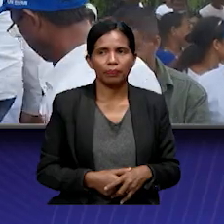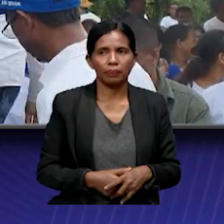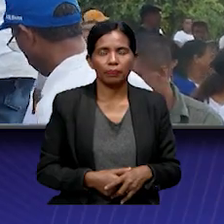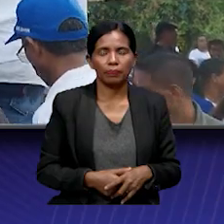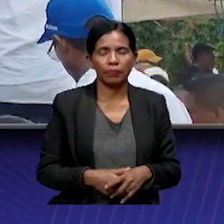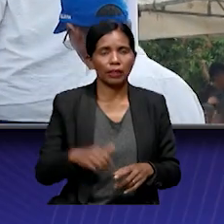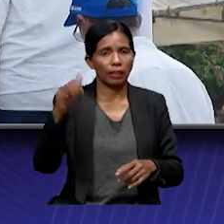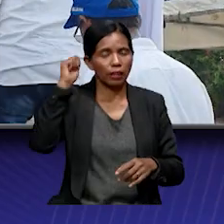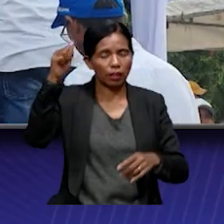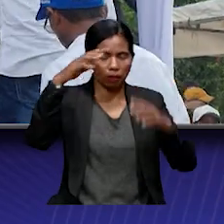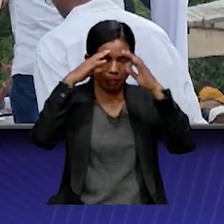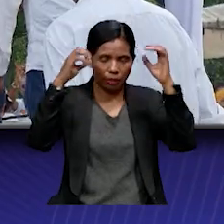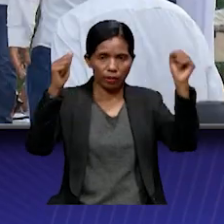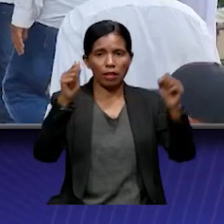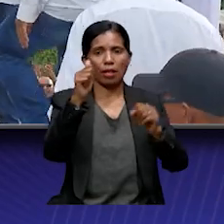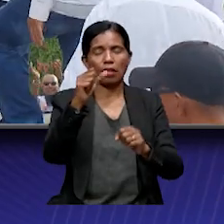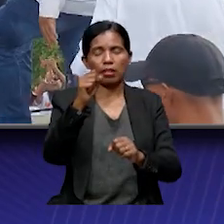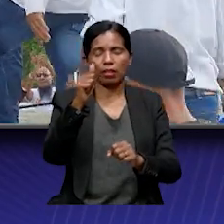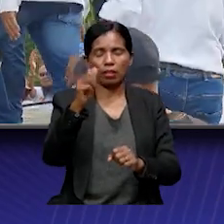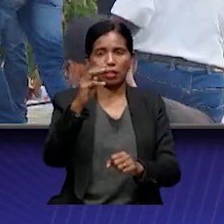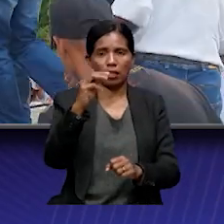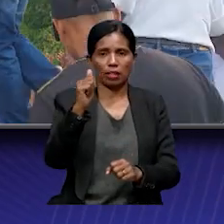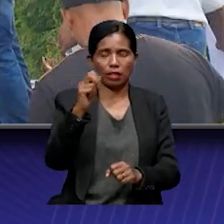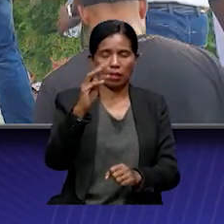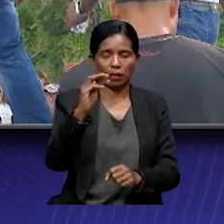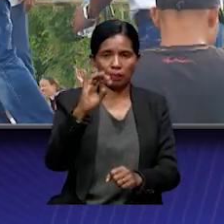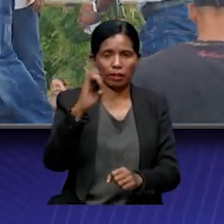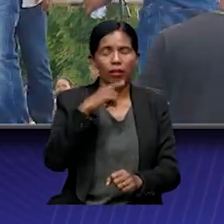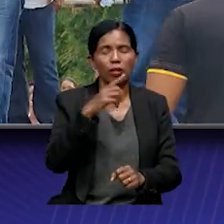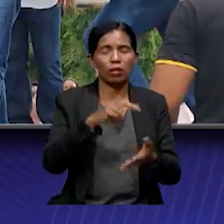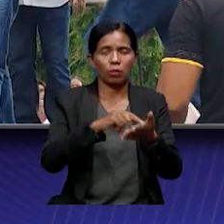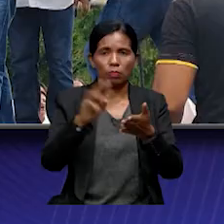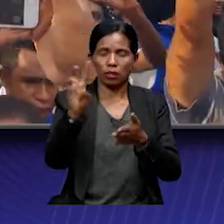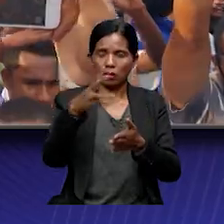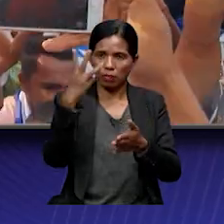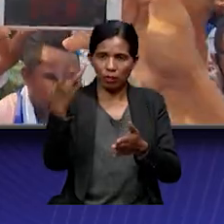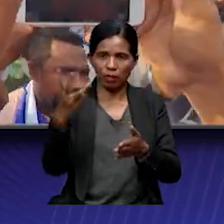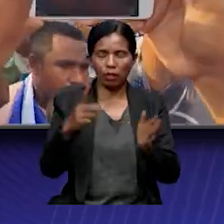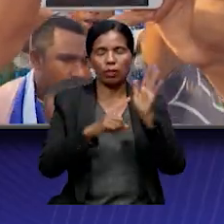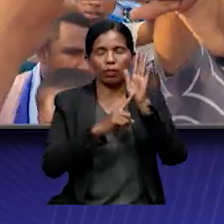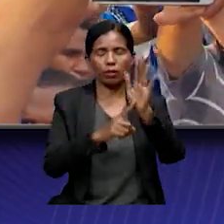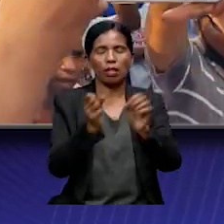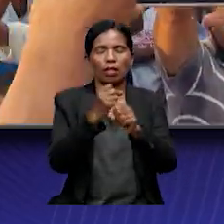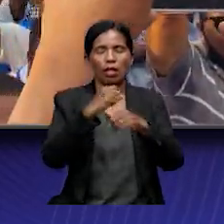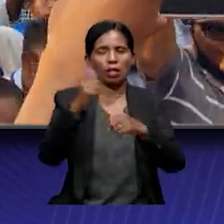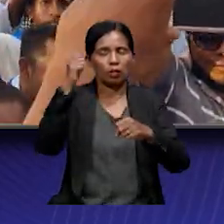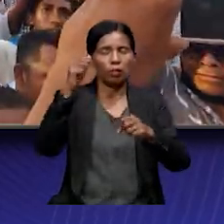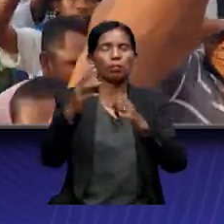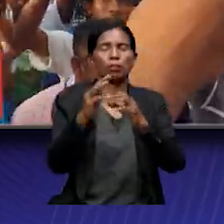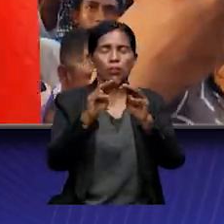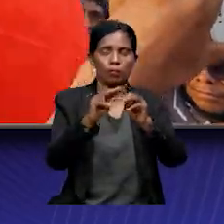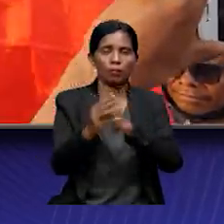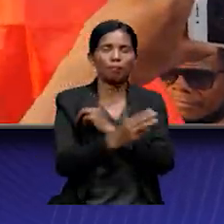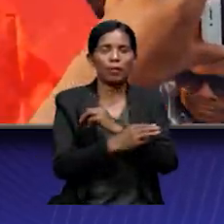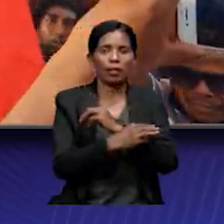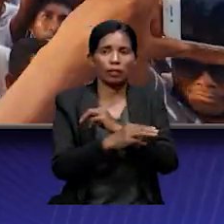Candidatul Presidente Republica Hasan Ami Sabino ho numero sorteu sanu residen atau kompromisi politiko nei baing hira halau kampanye e munisipi Liksa Domingo Funelais